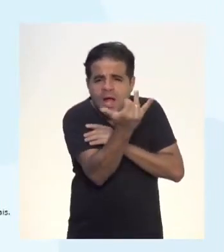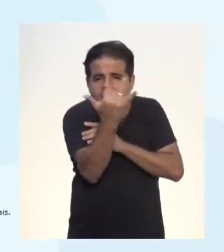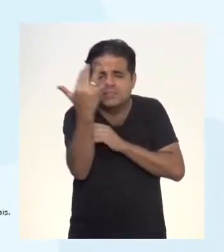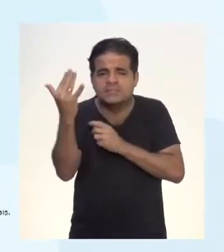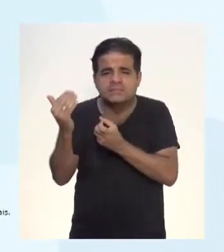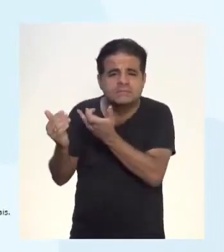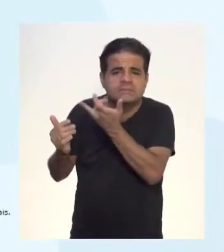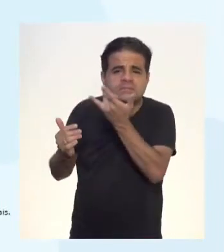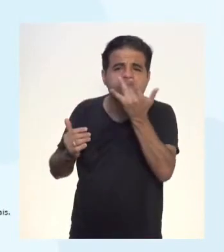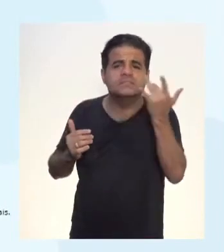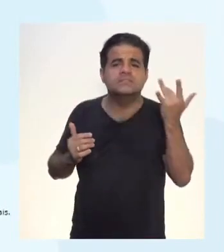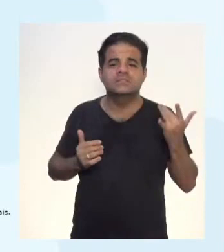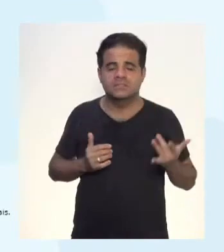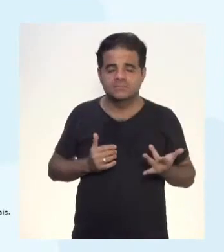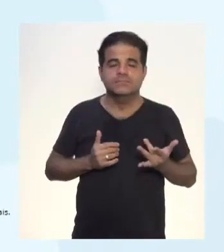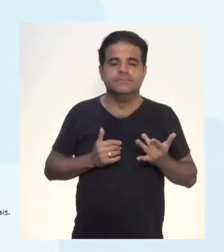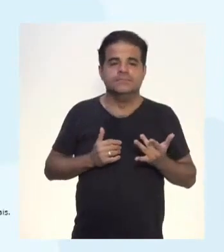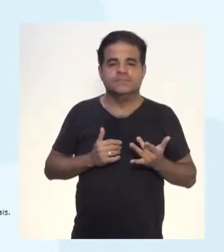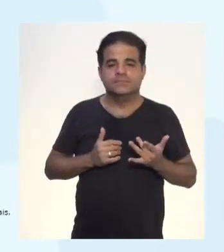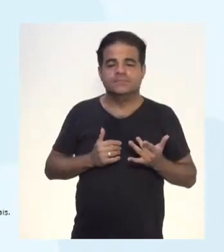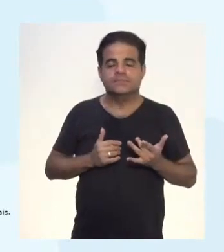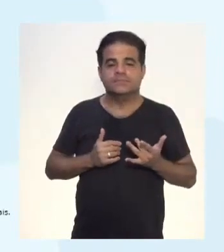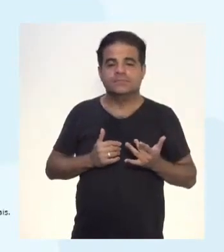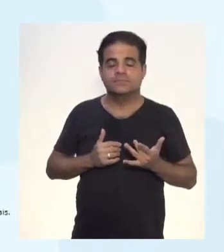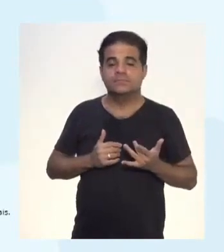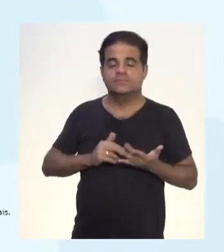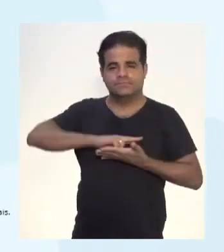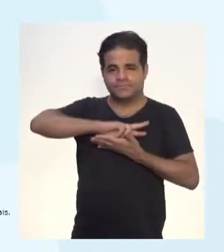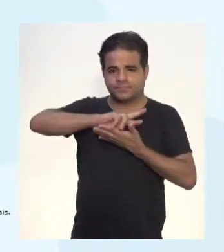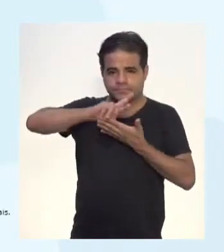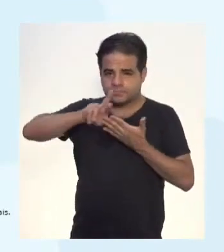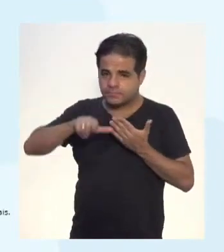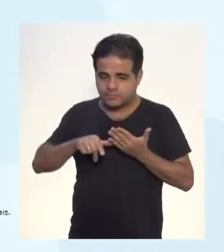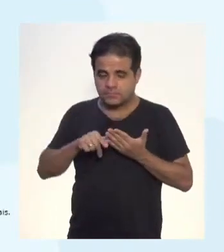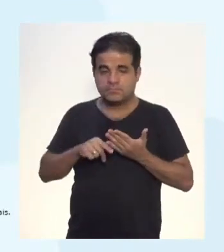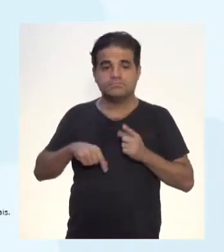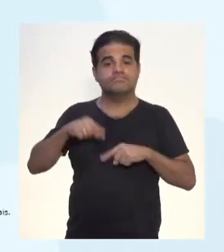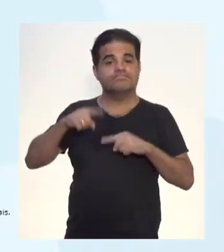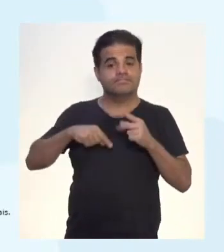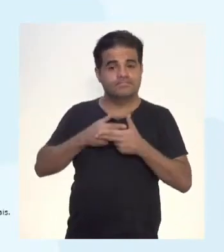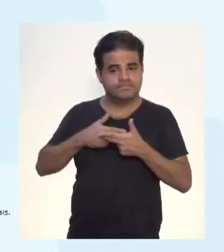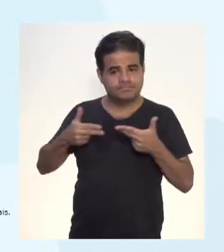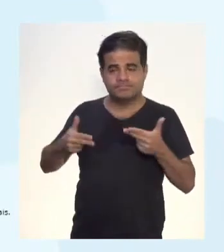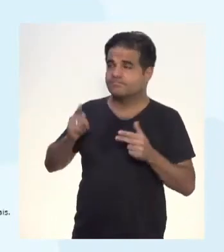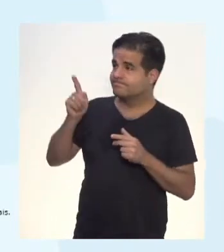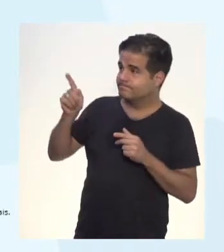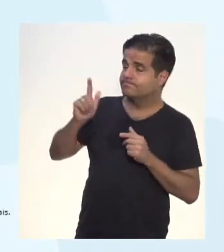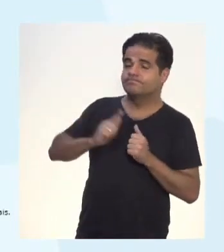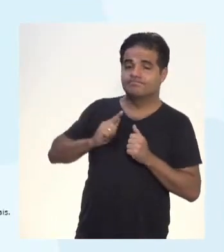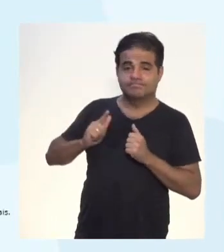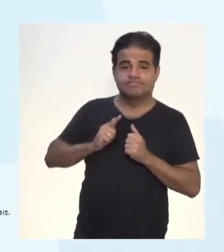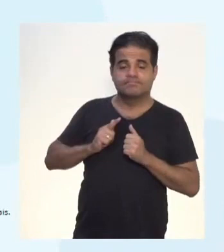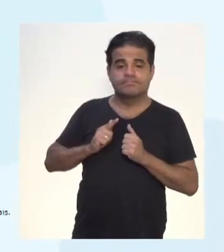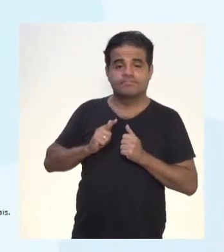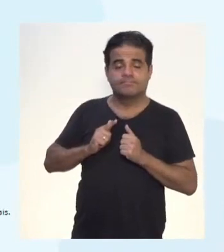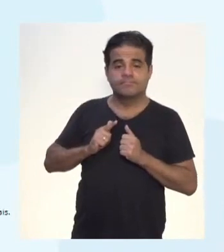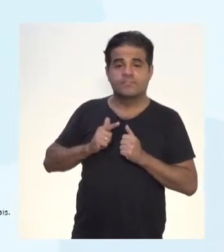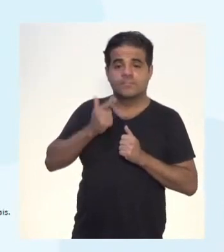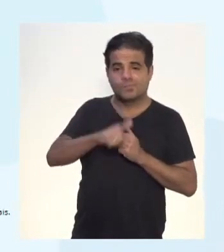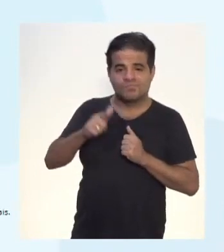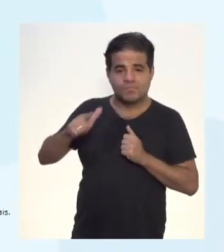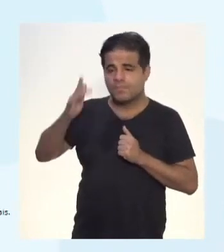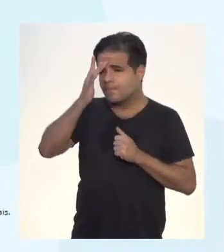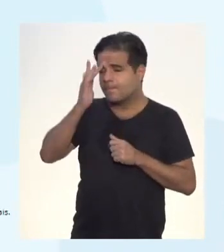né, de aspectos, de né, elementos, de elementos aí que as